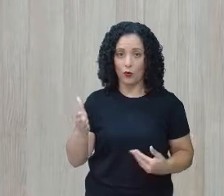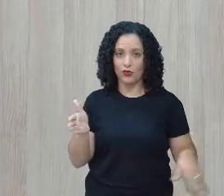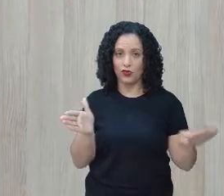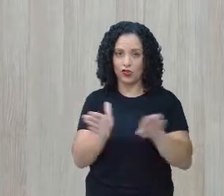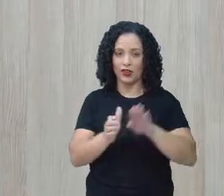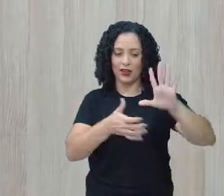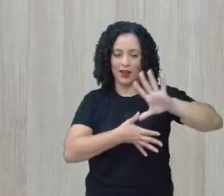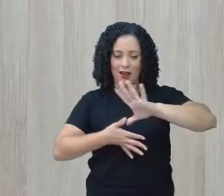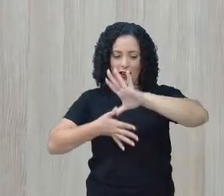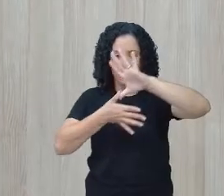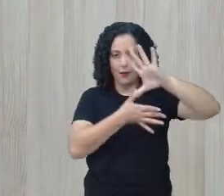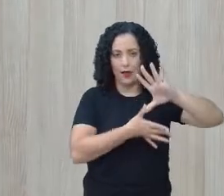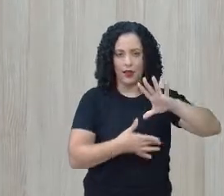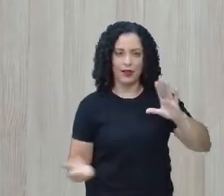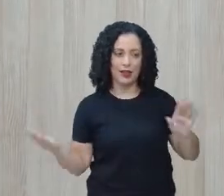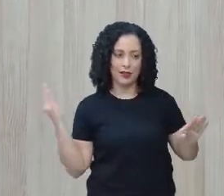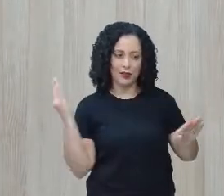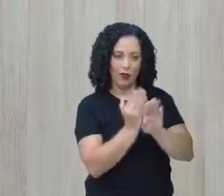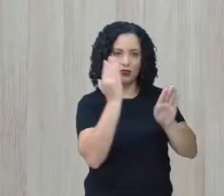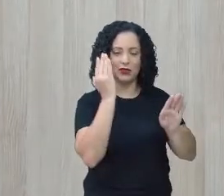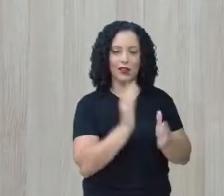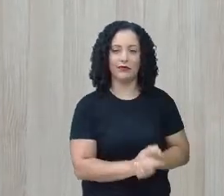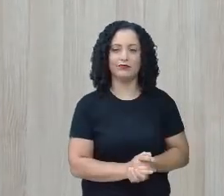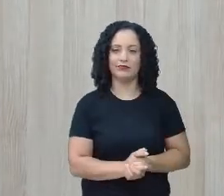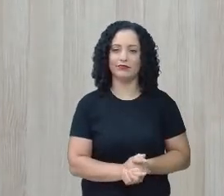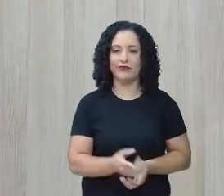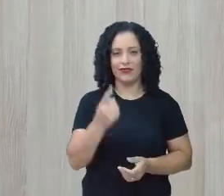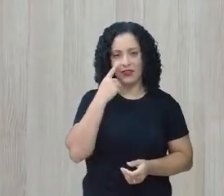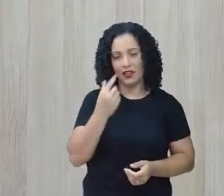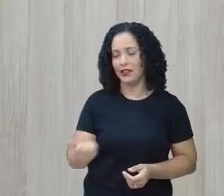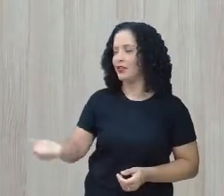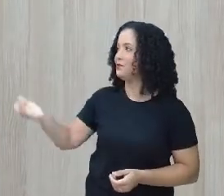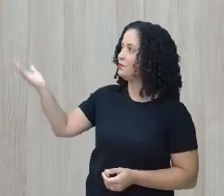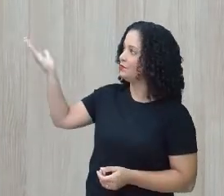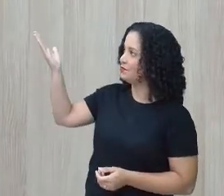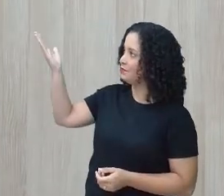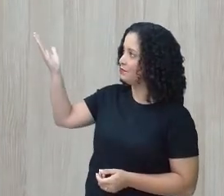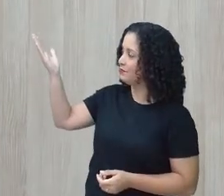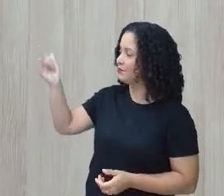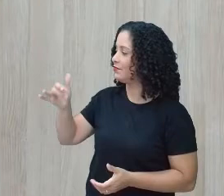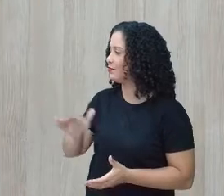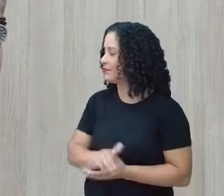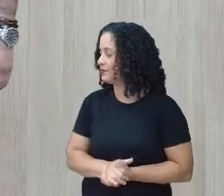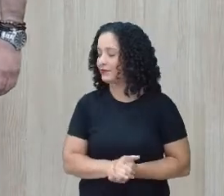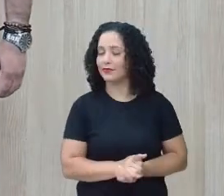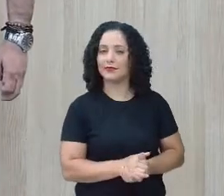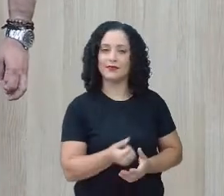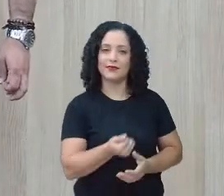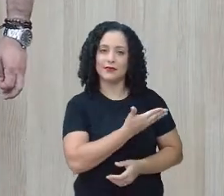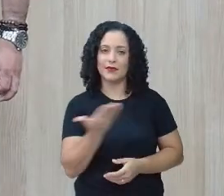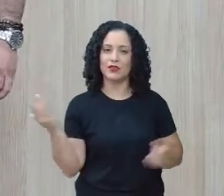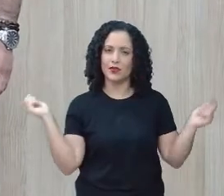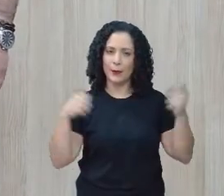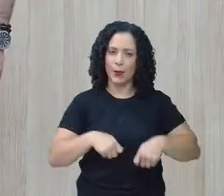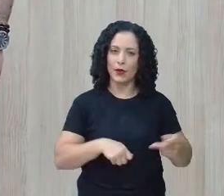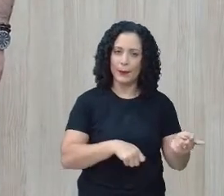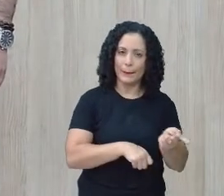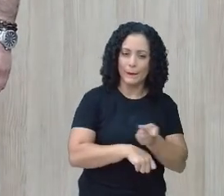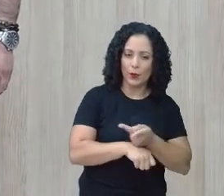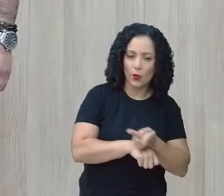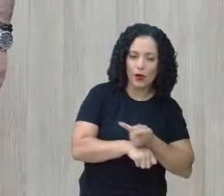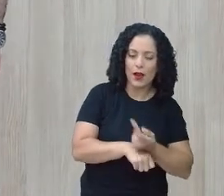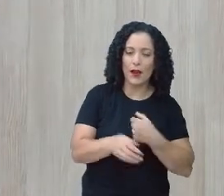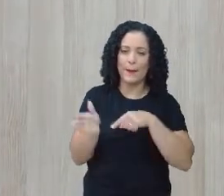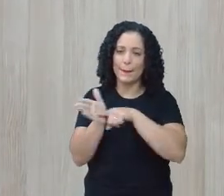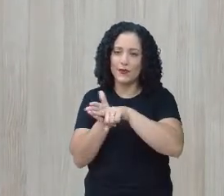ó, o Cabo da Boa Esperança, que é esse território aqui, ó, a gente vê isso no Google Maps, vocês podem jogar no Google Maps o que vocês acham,